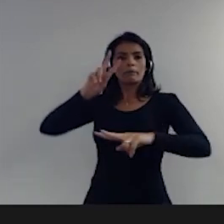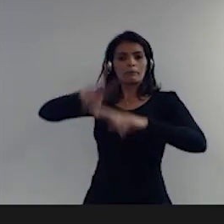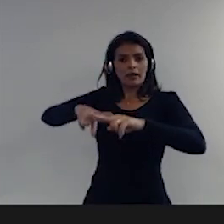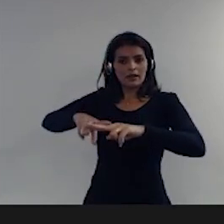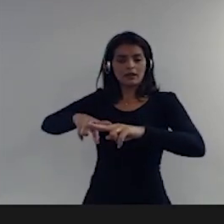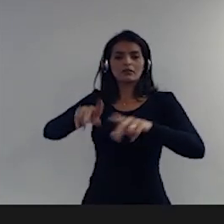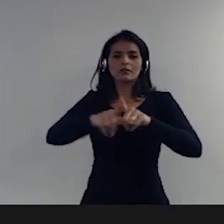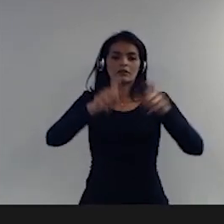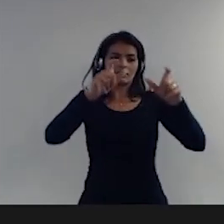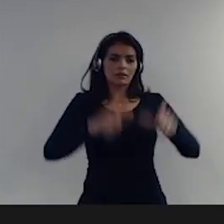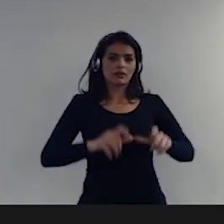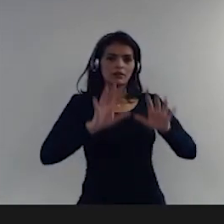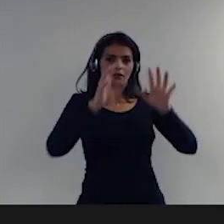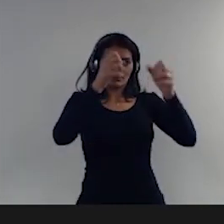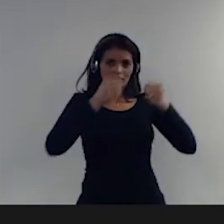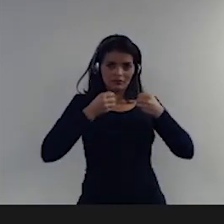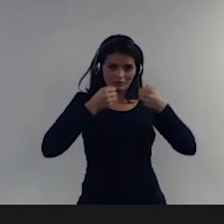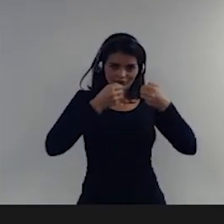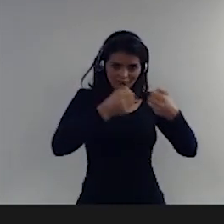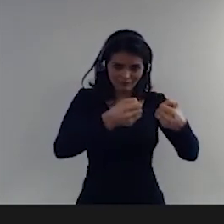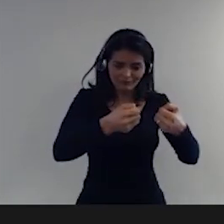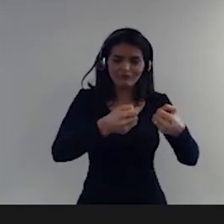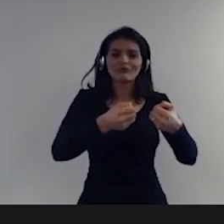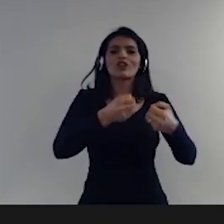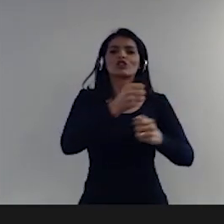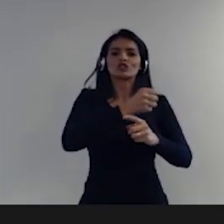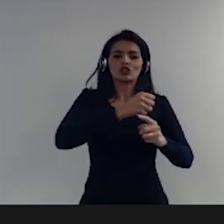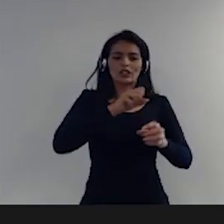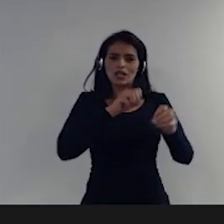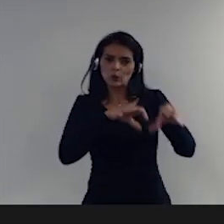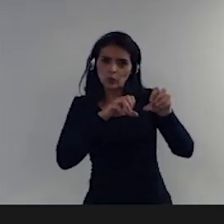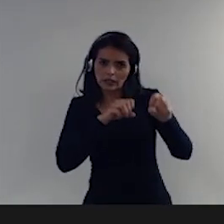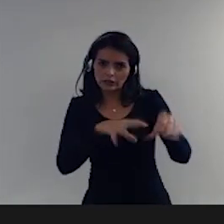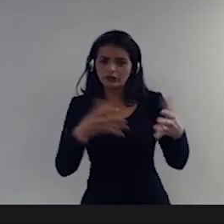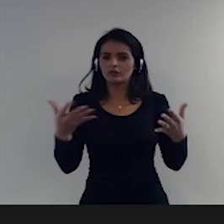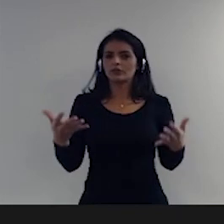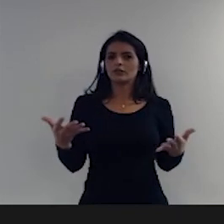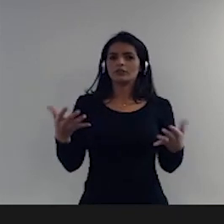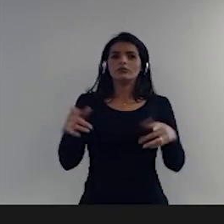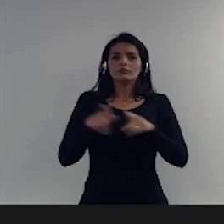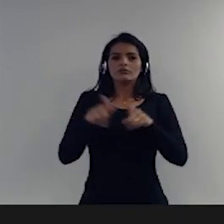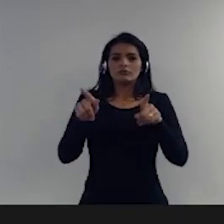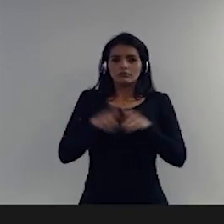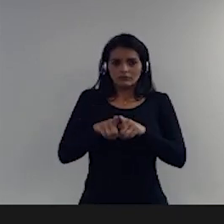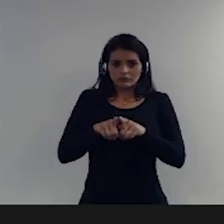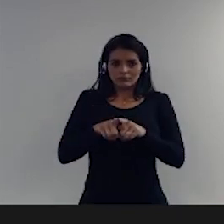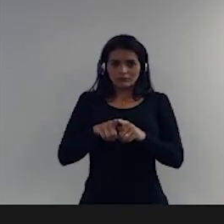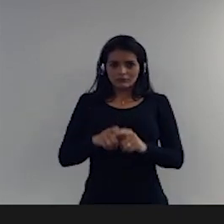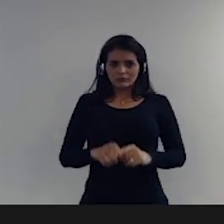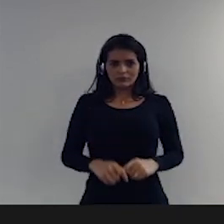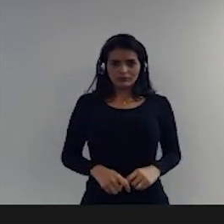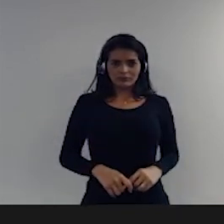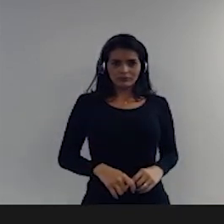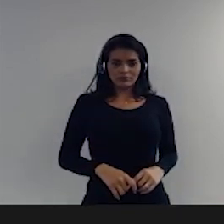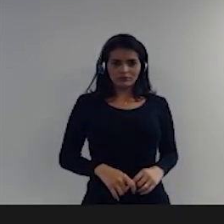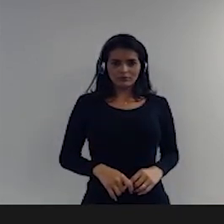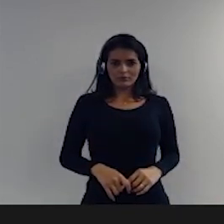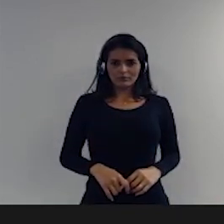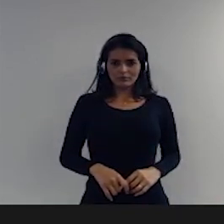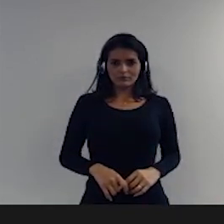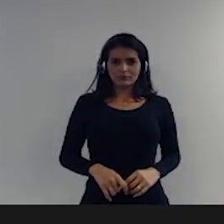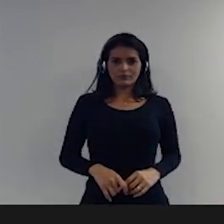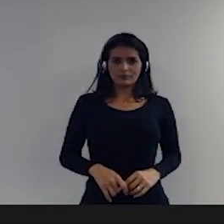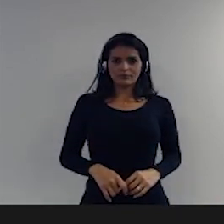ambiente carcerário e socioeducativo, a facilidade de se dar um